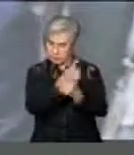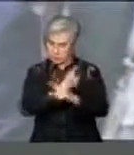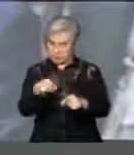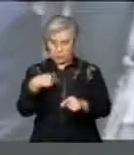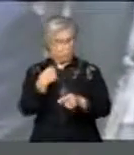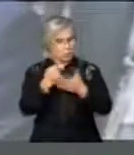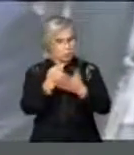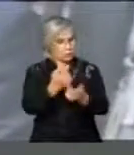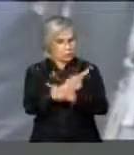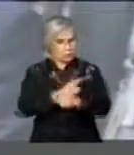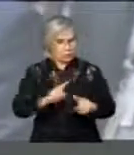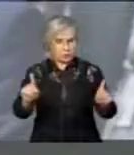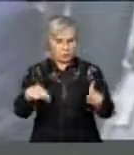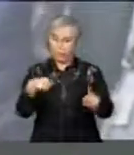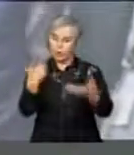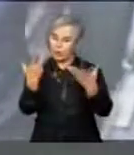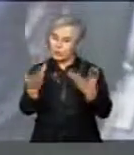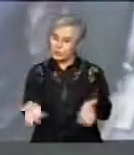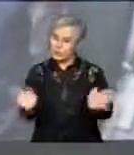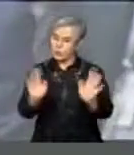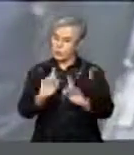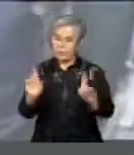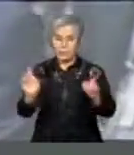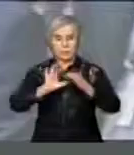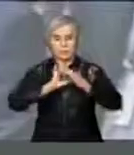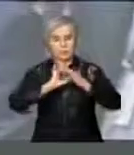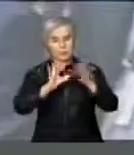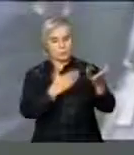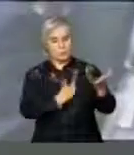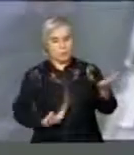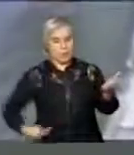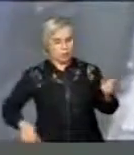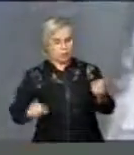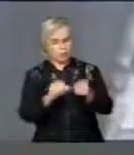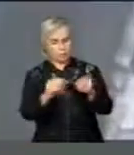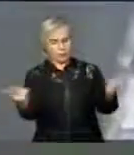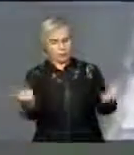e nós queremos dar, não queremos dar um cheque em branco para esse governo desonesto. PV,